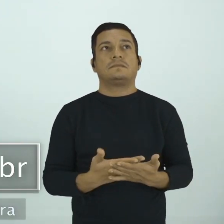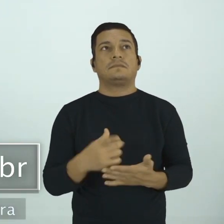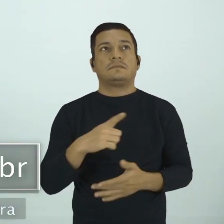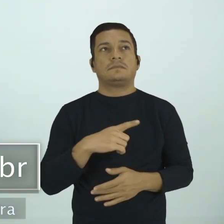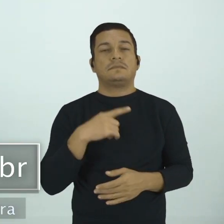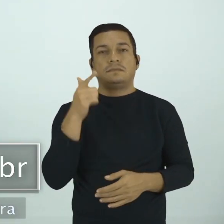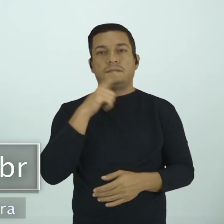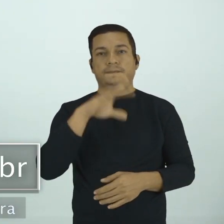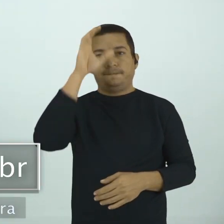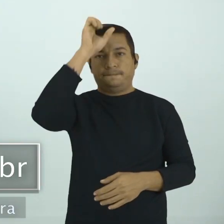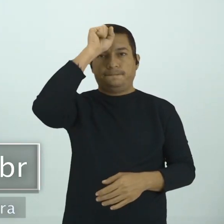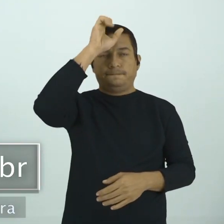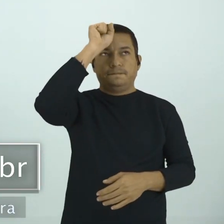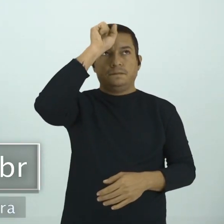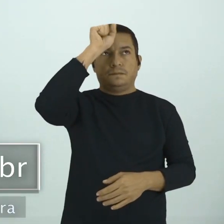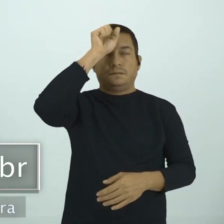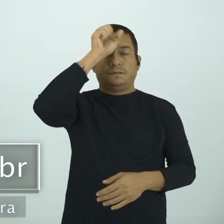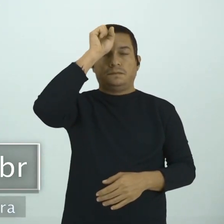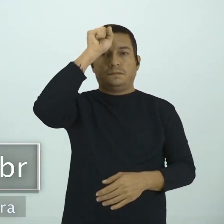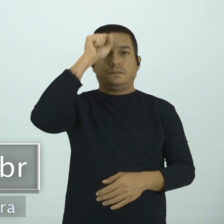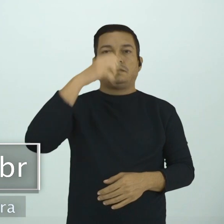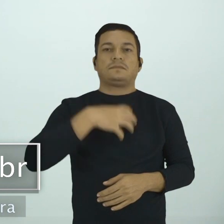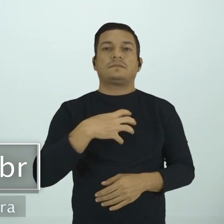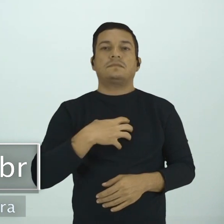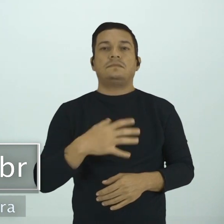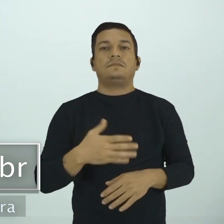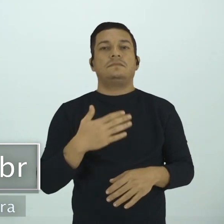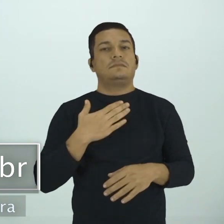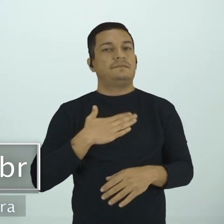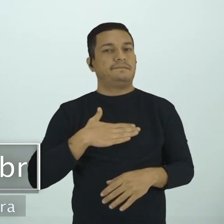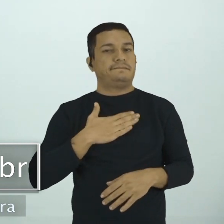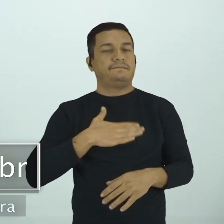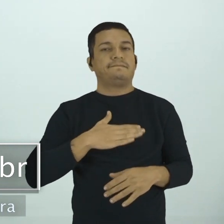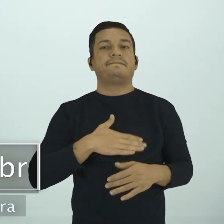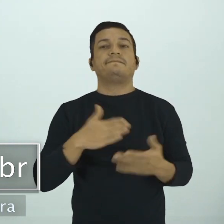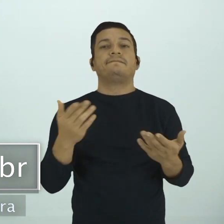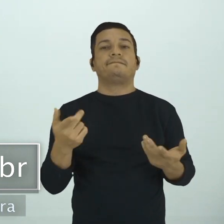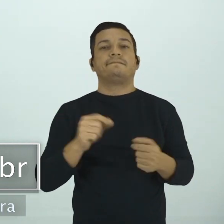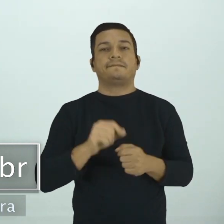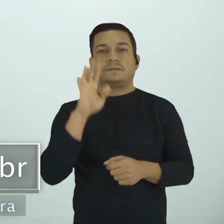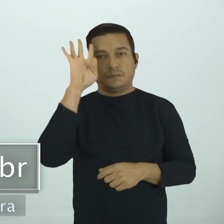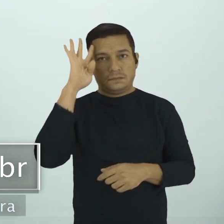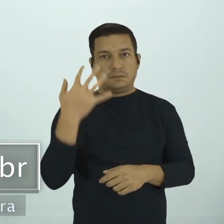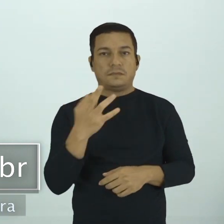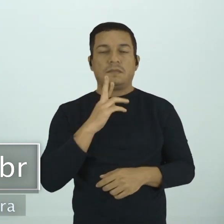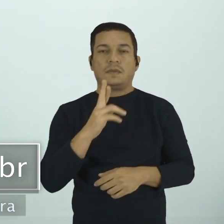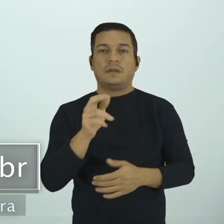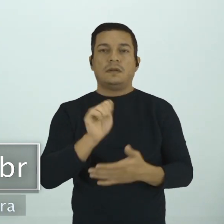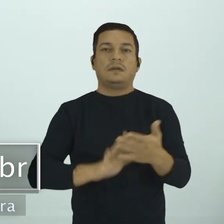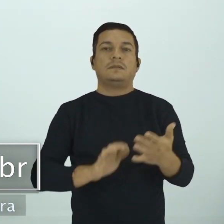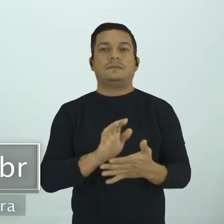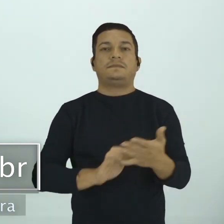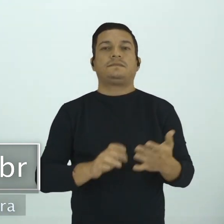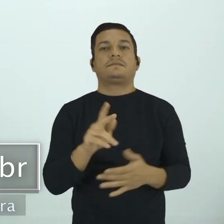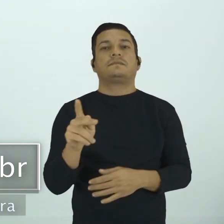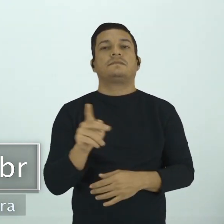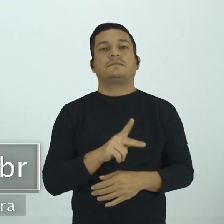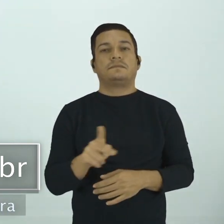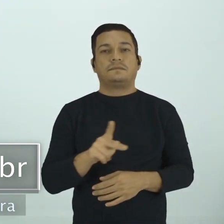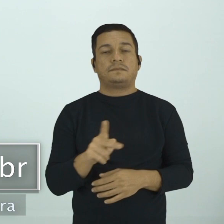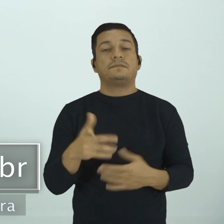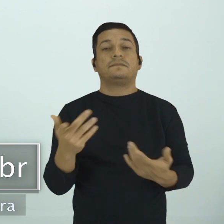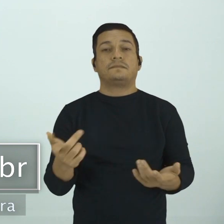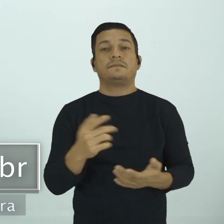tenham conseguido aprender, que se sintam confortáveis agora para resolver as atividades passadas pelo